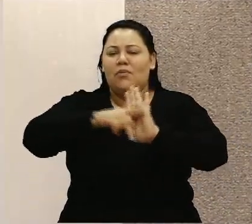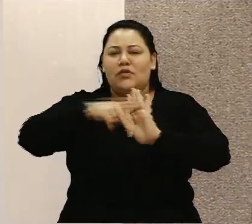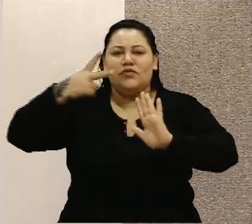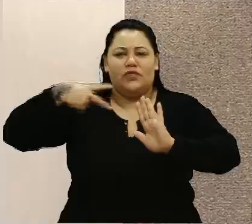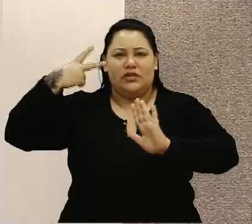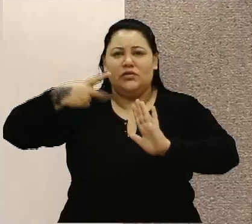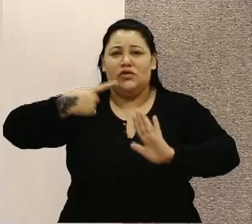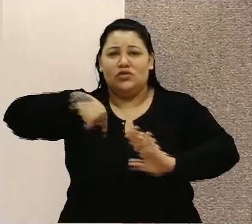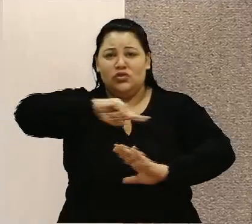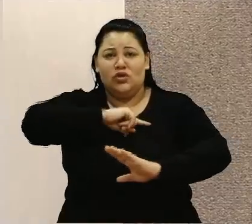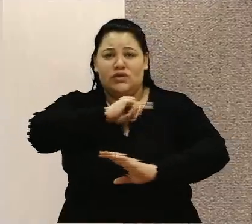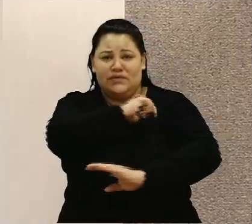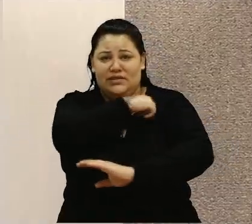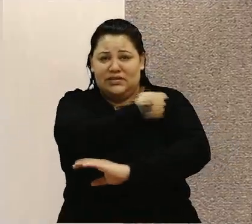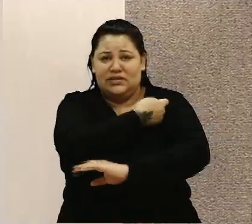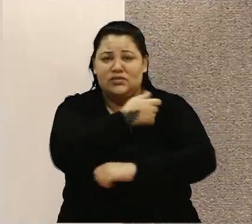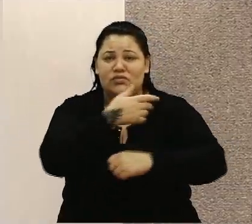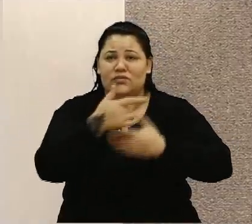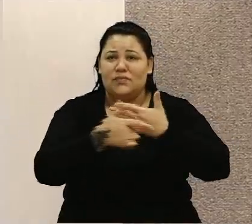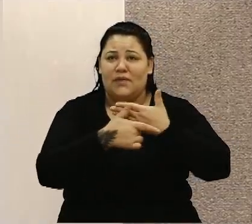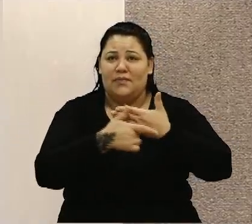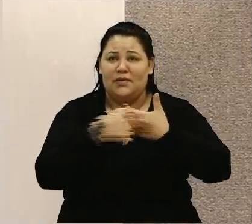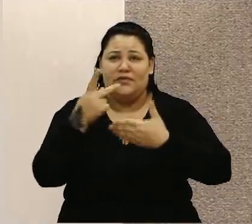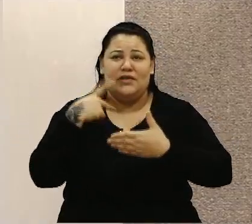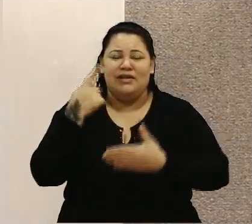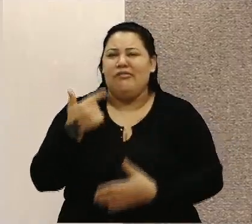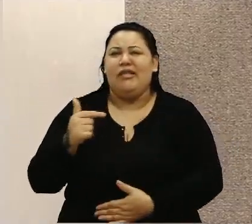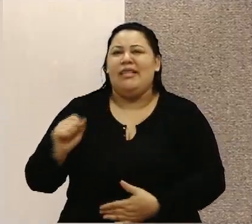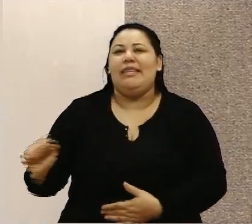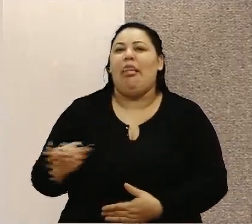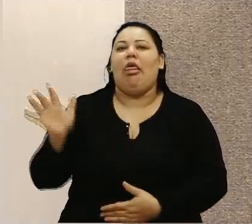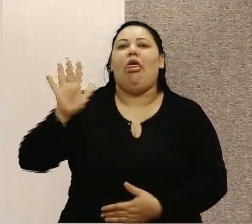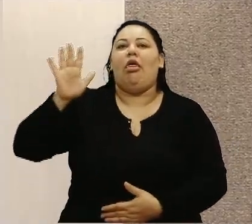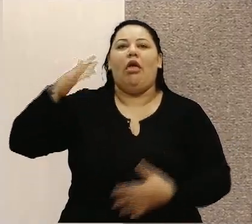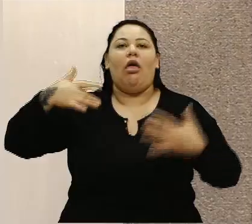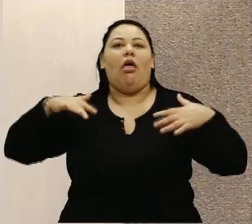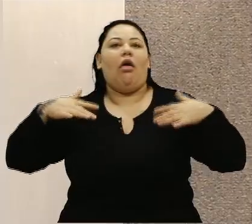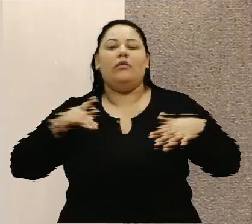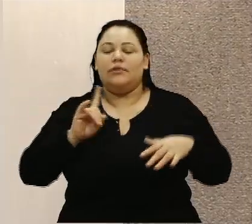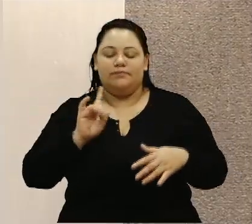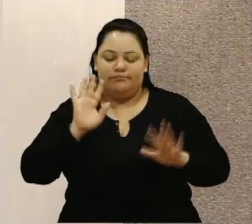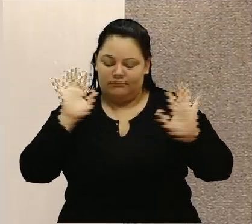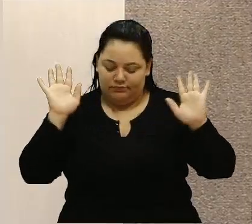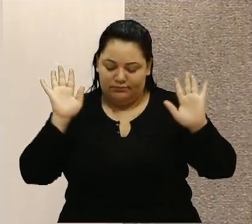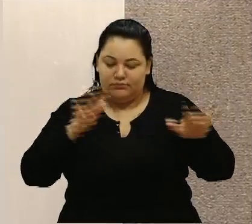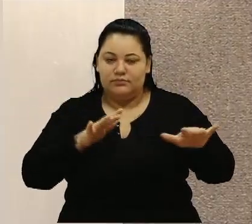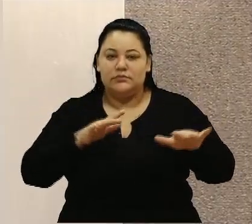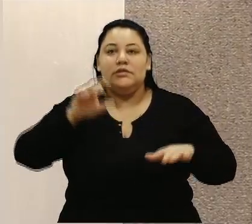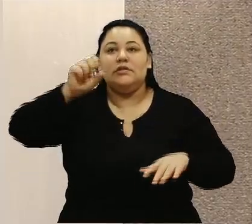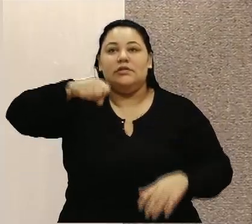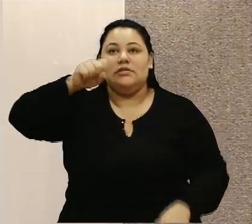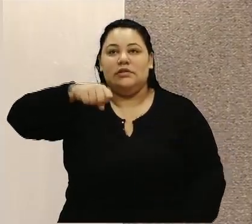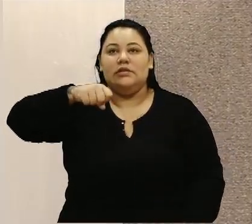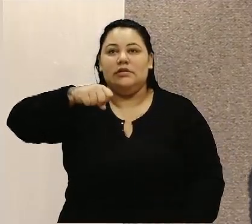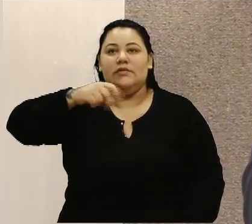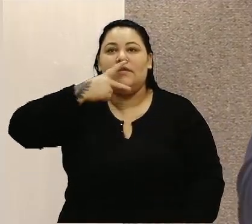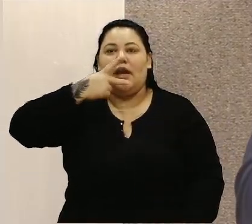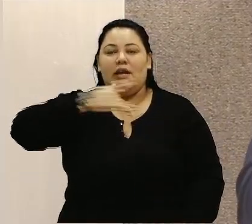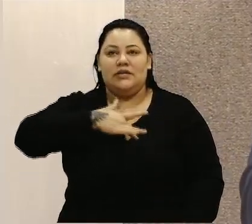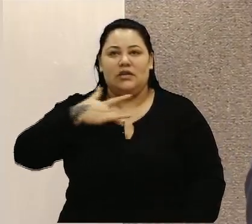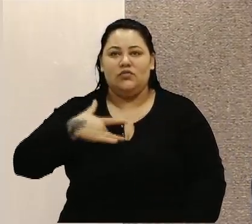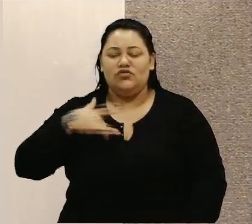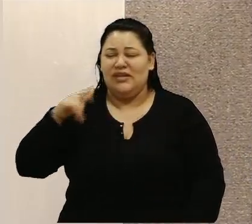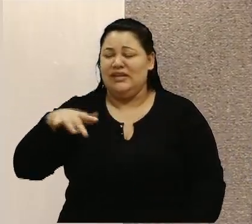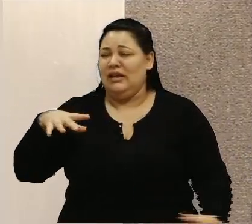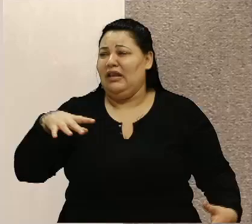nossa fiscalização enquanto vereadores, então não tem nenhuma virtude nesse sentido. Em segundo lugar, dizer que sim, a saúde está um